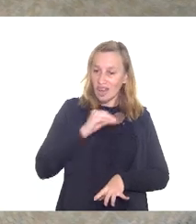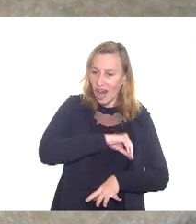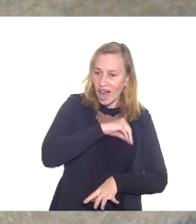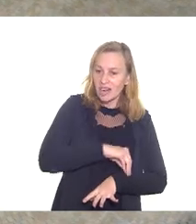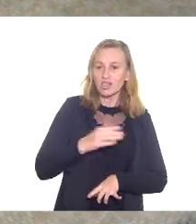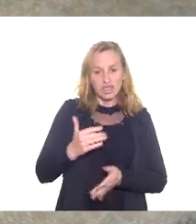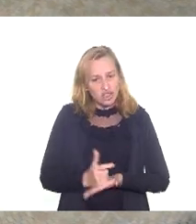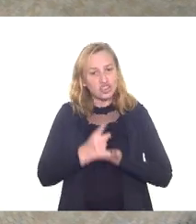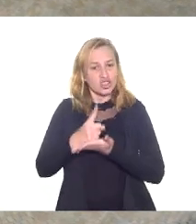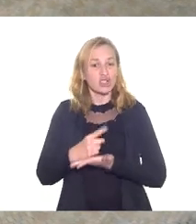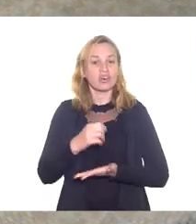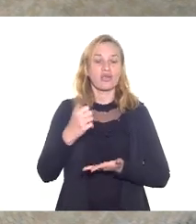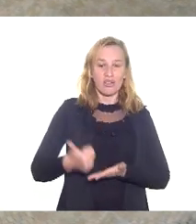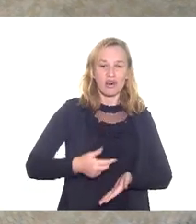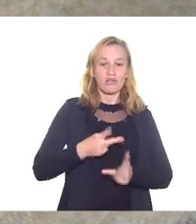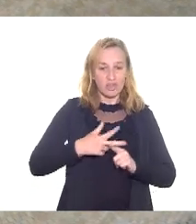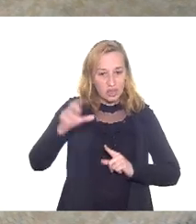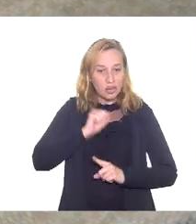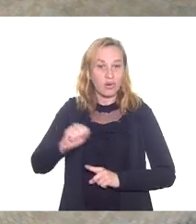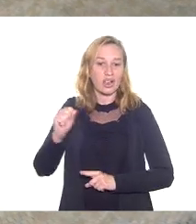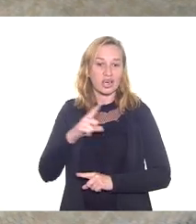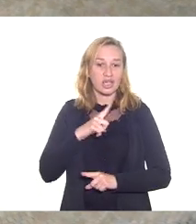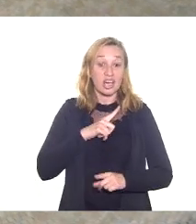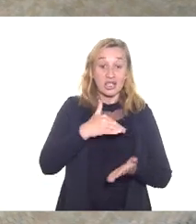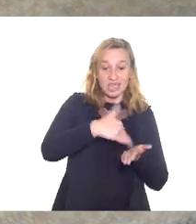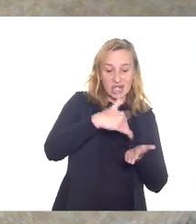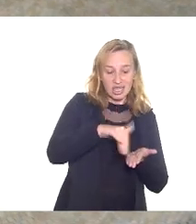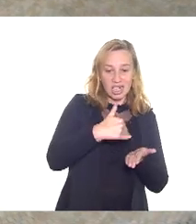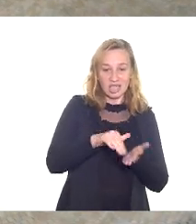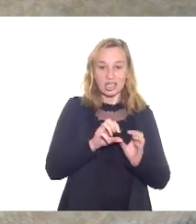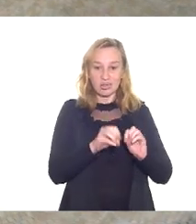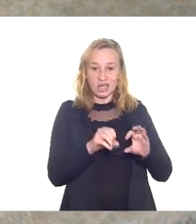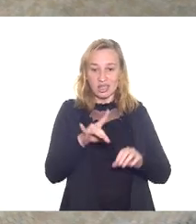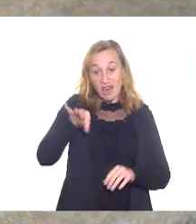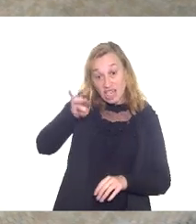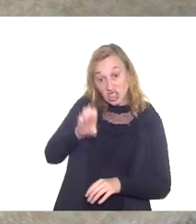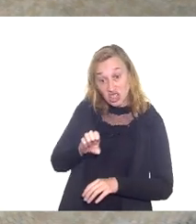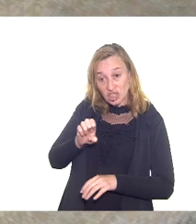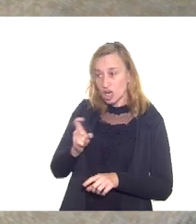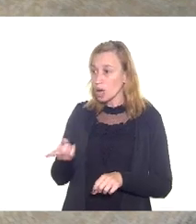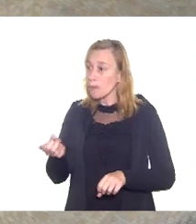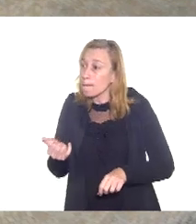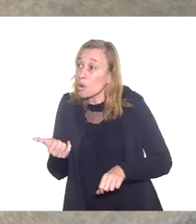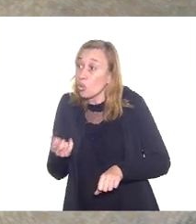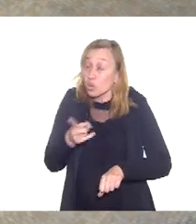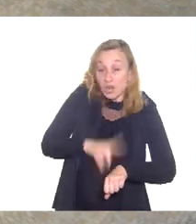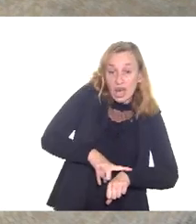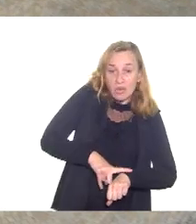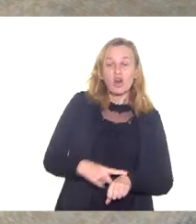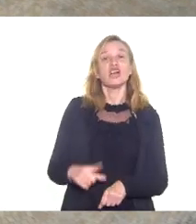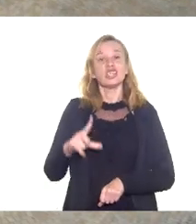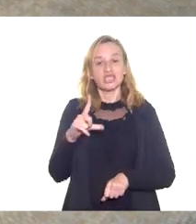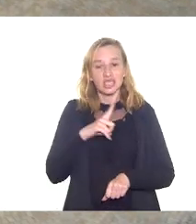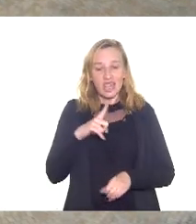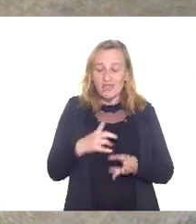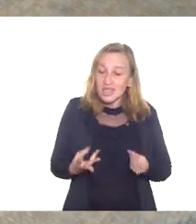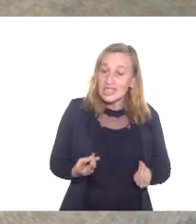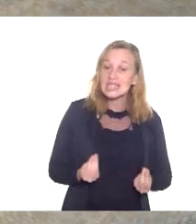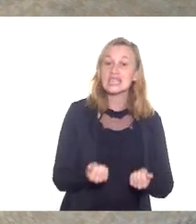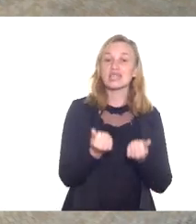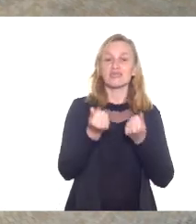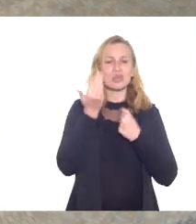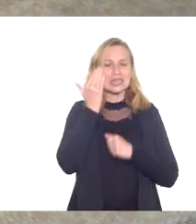e foi uma grande vitória. O secretário de Educação, Alexandre Valle, em pouco tempo, teve a